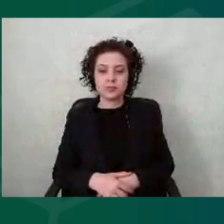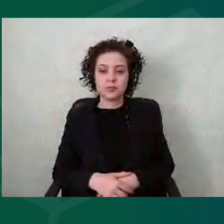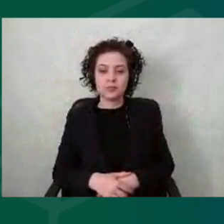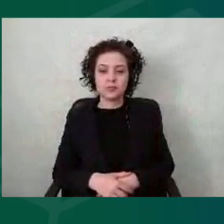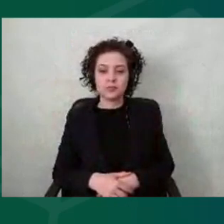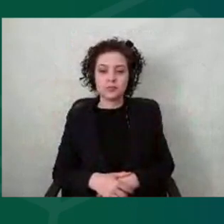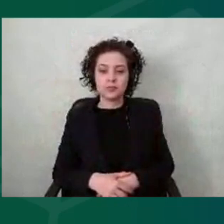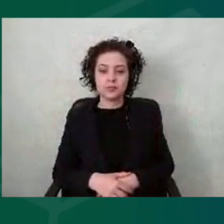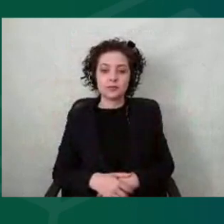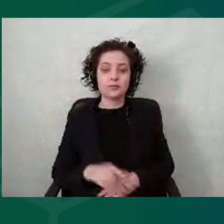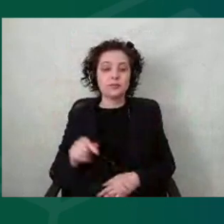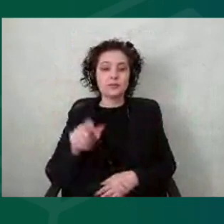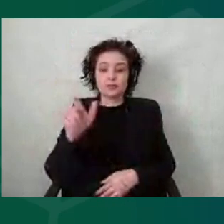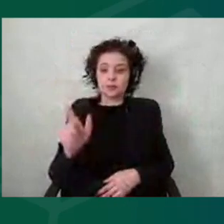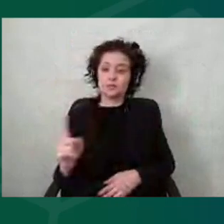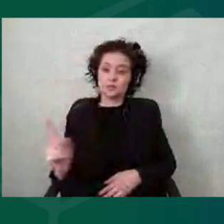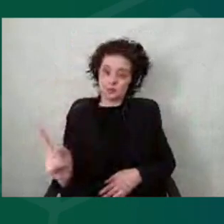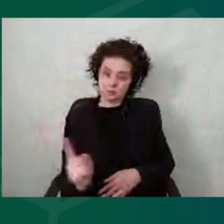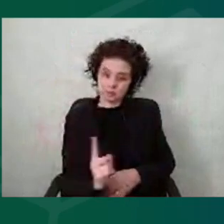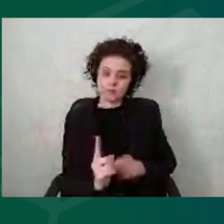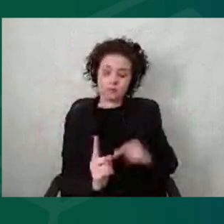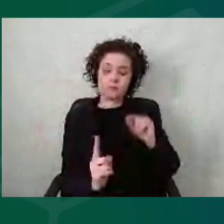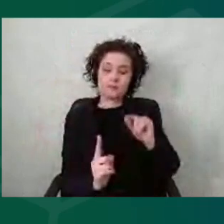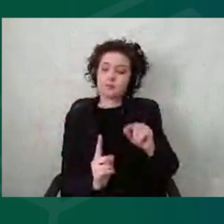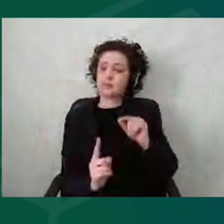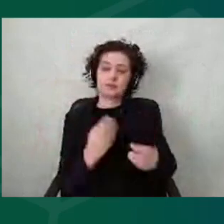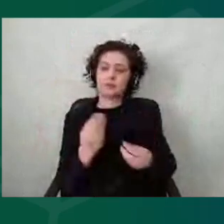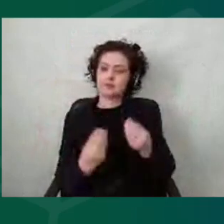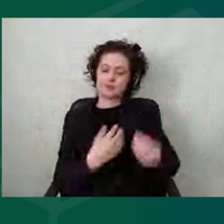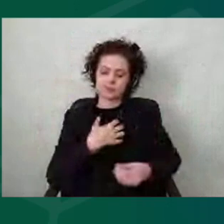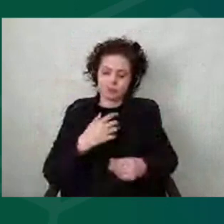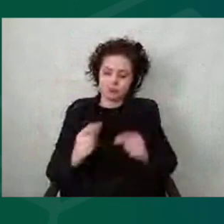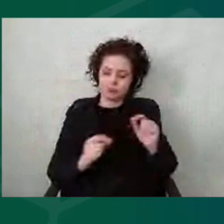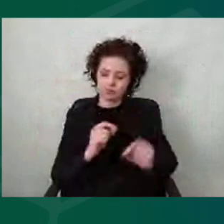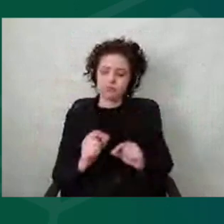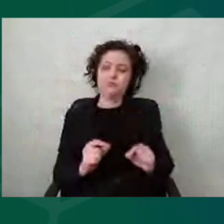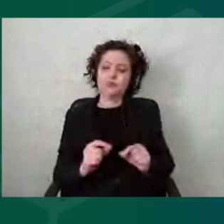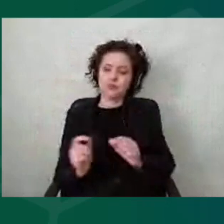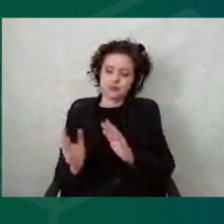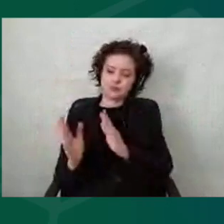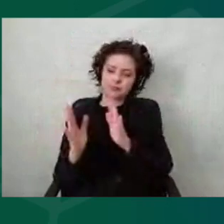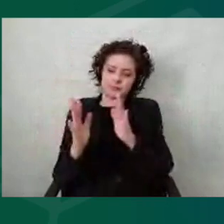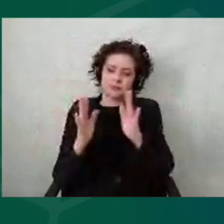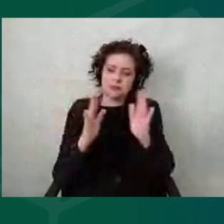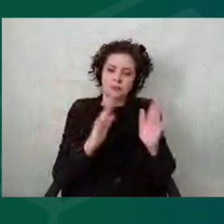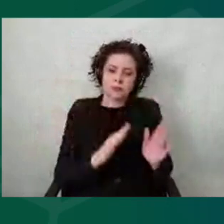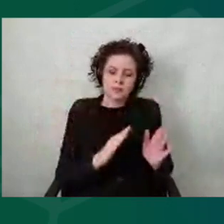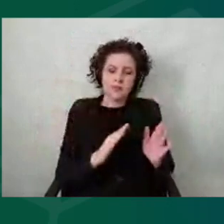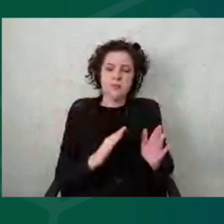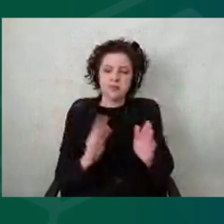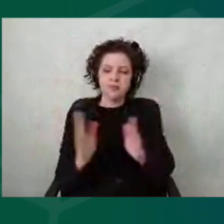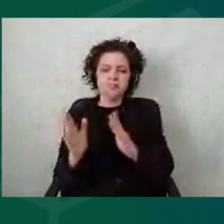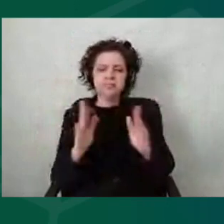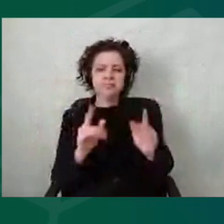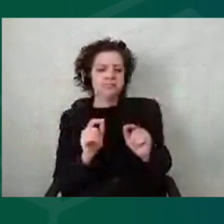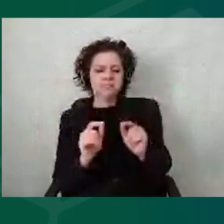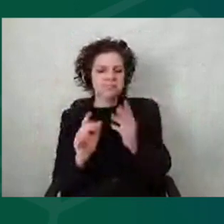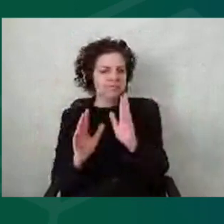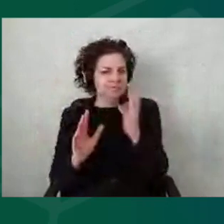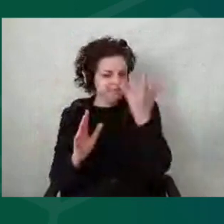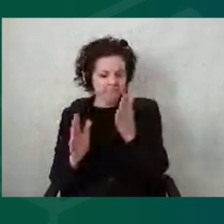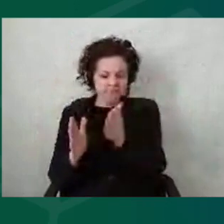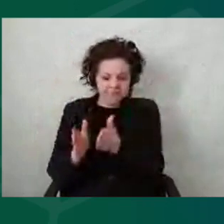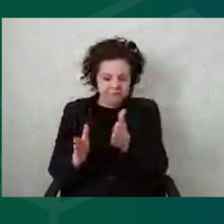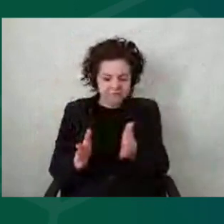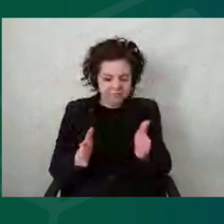ele vai ter, na verdade, um curso que é muito... Esse tempo é parecido